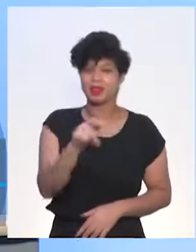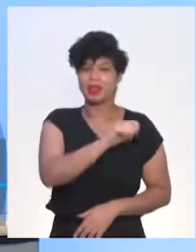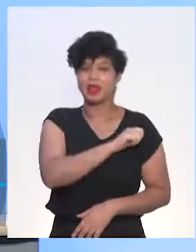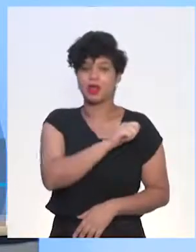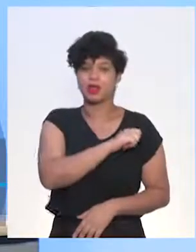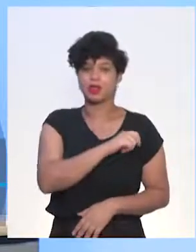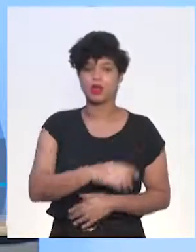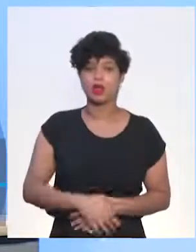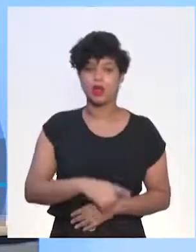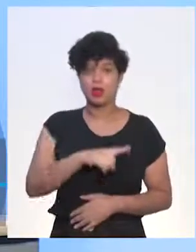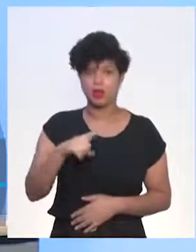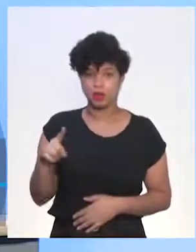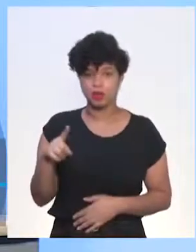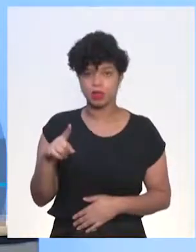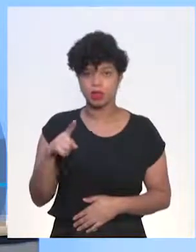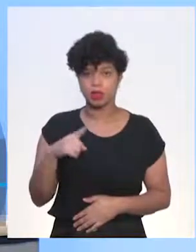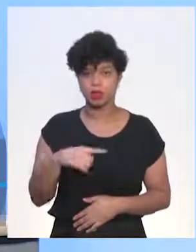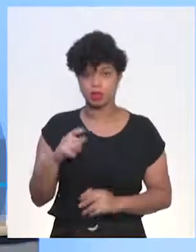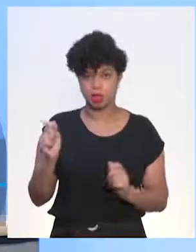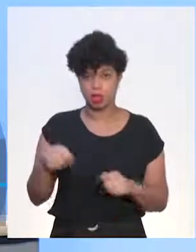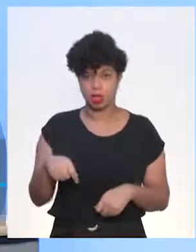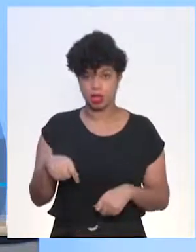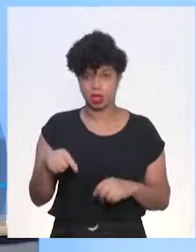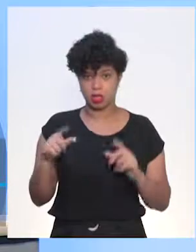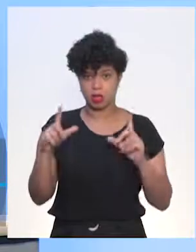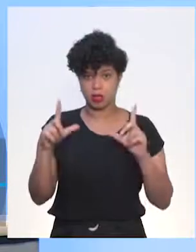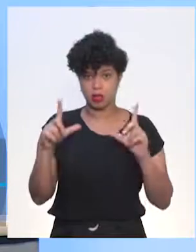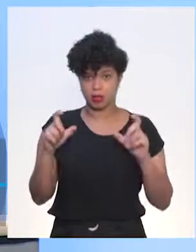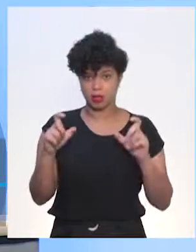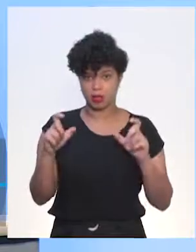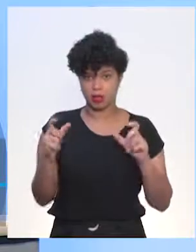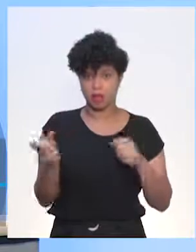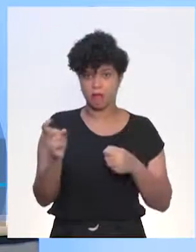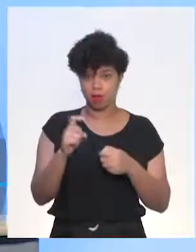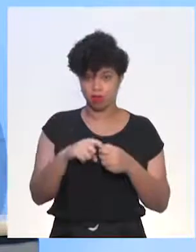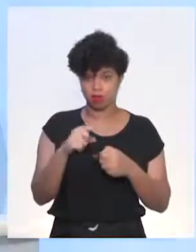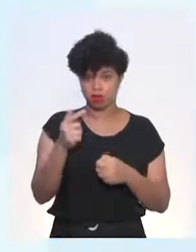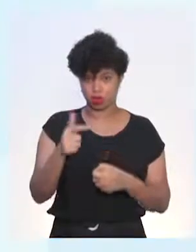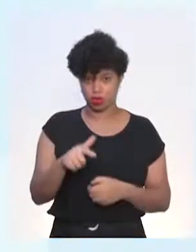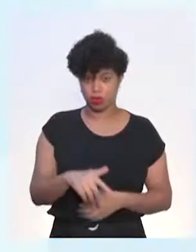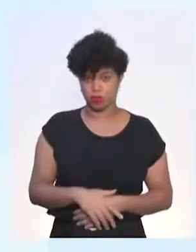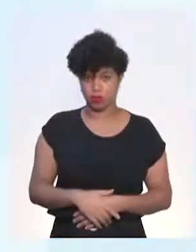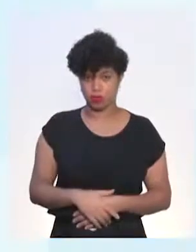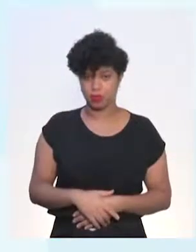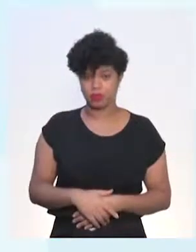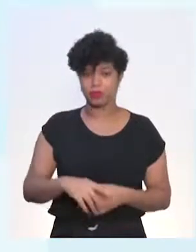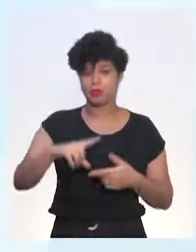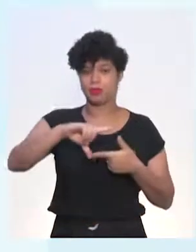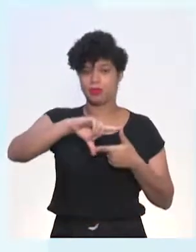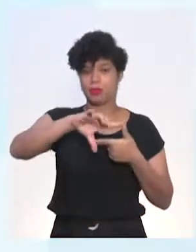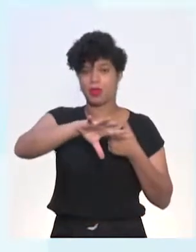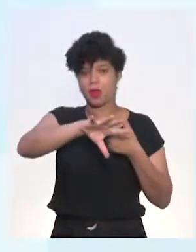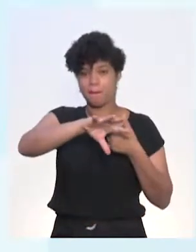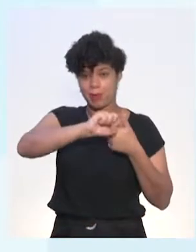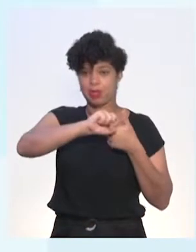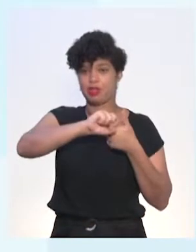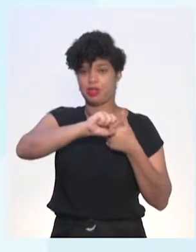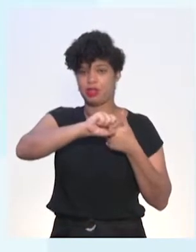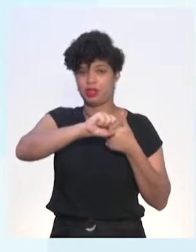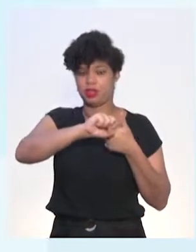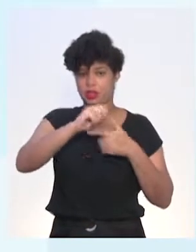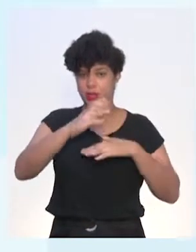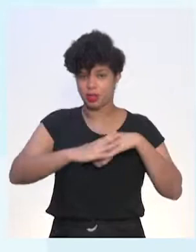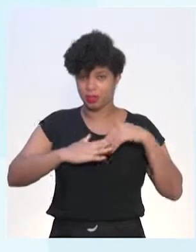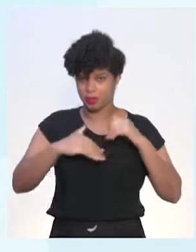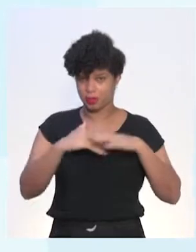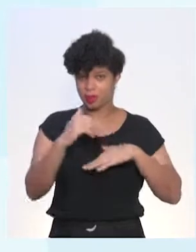vocês deram um print na tela? Sim, né? Volta um pouquinho na tela anterior, por favor. Isso, deem um print na